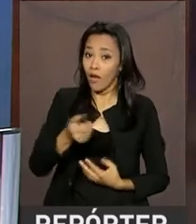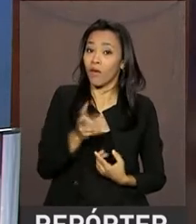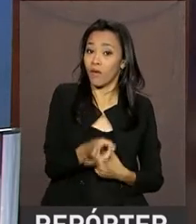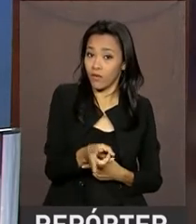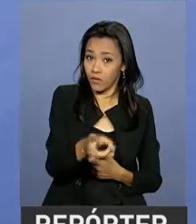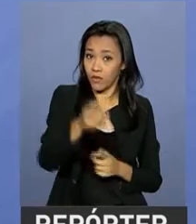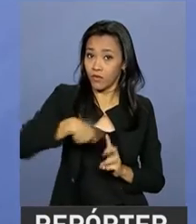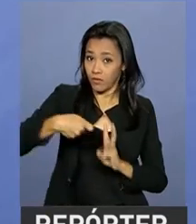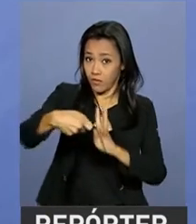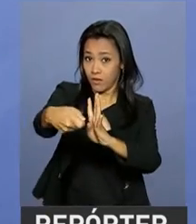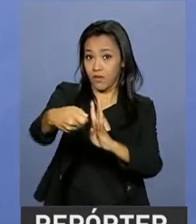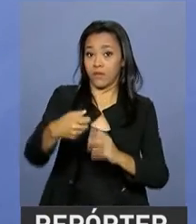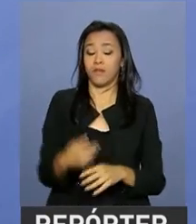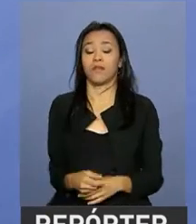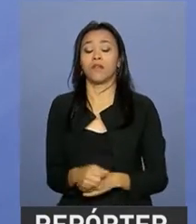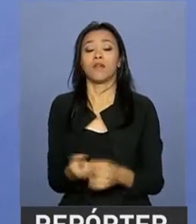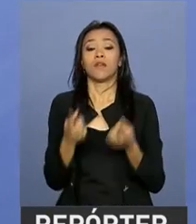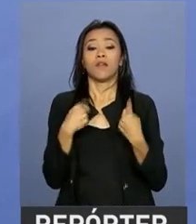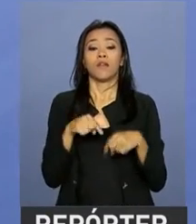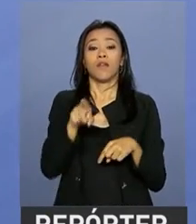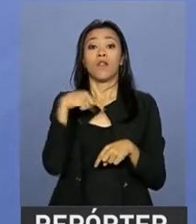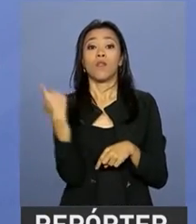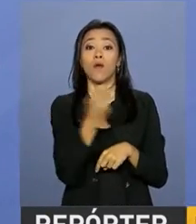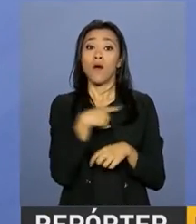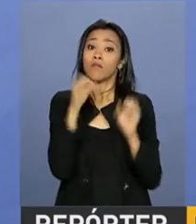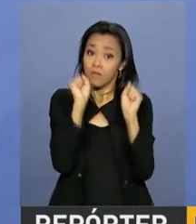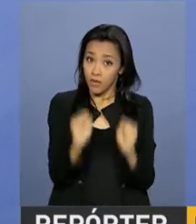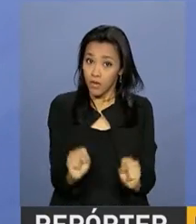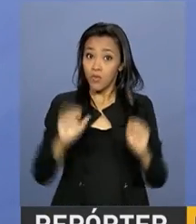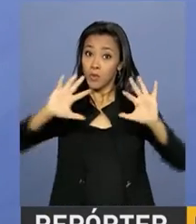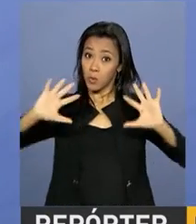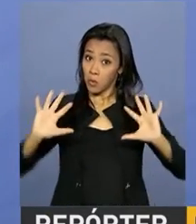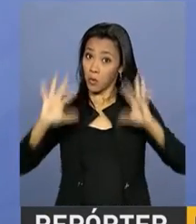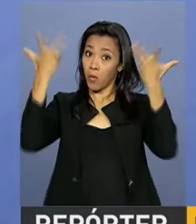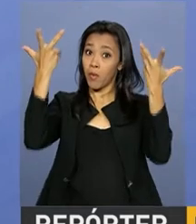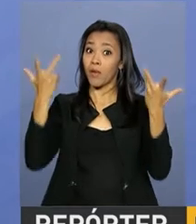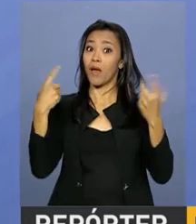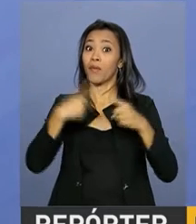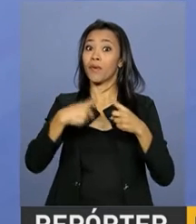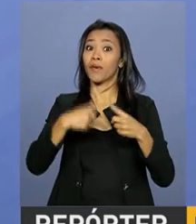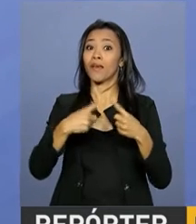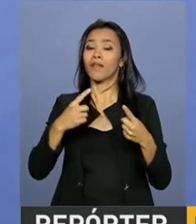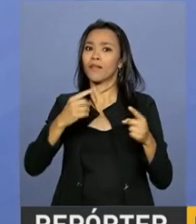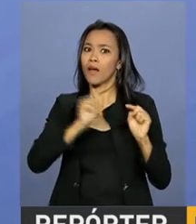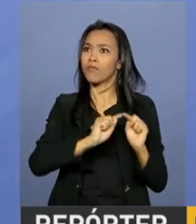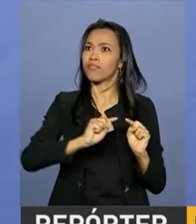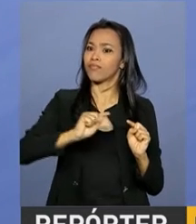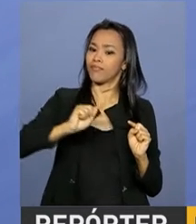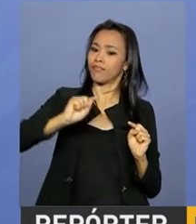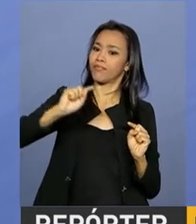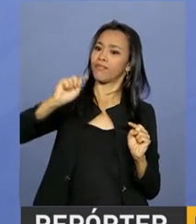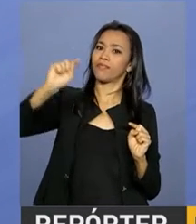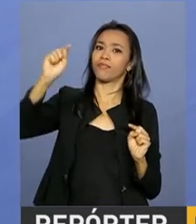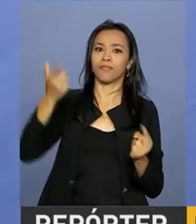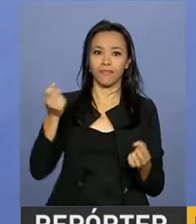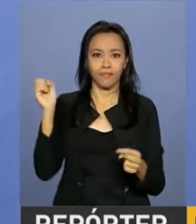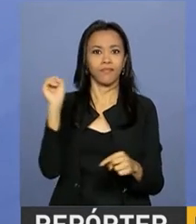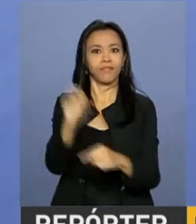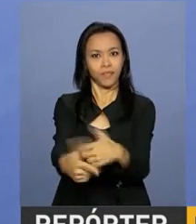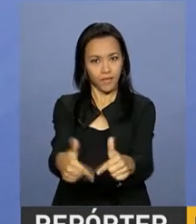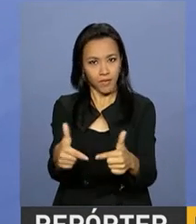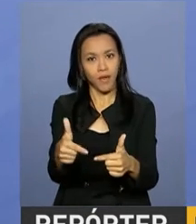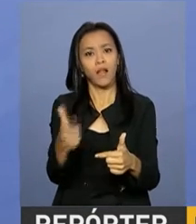meses nós podemos comemorar a inversão da curva e acreditamos que estamos